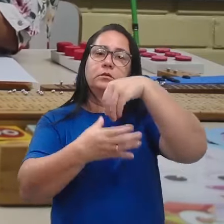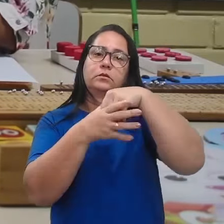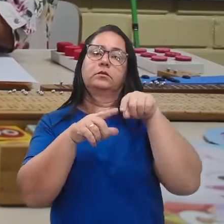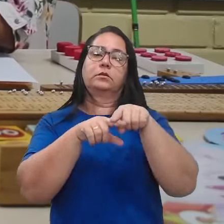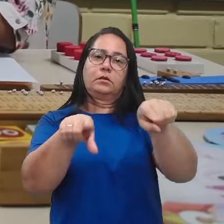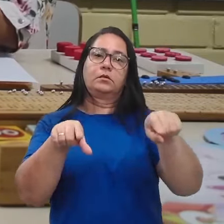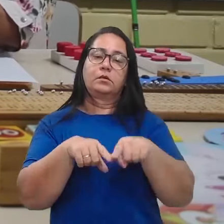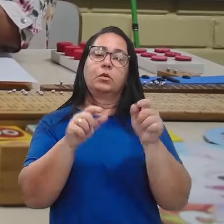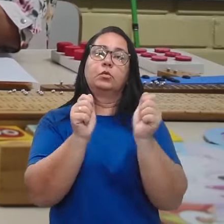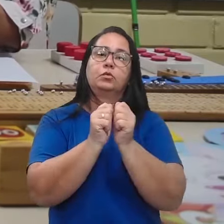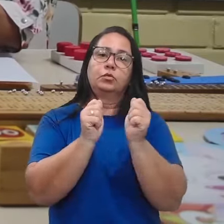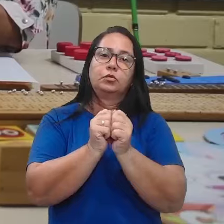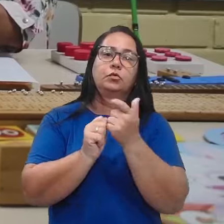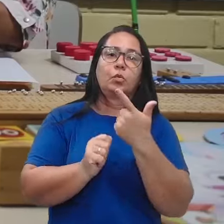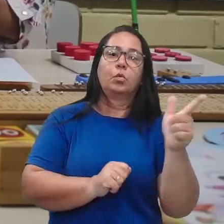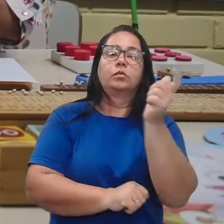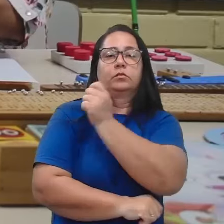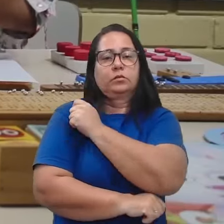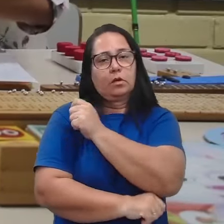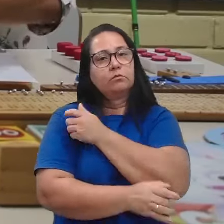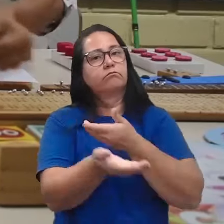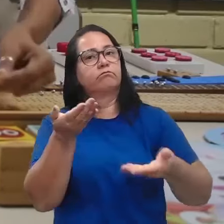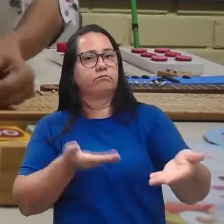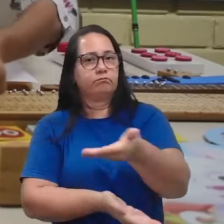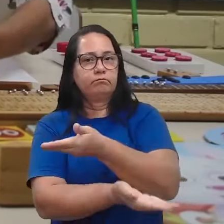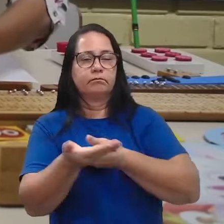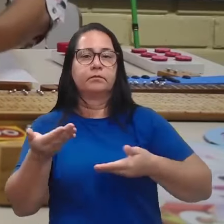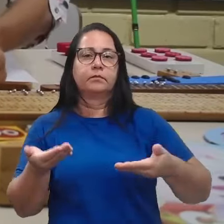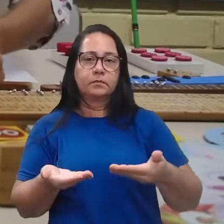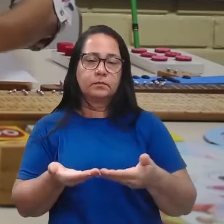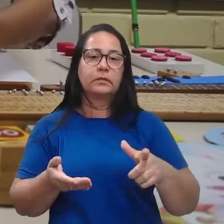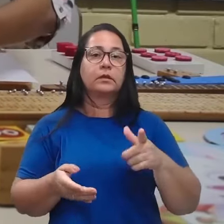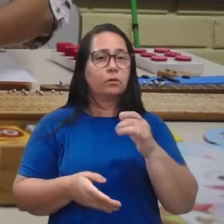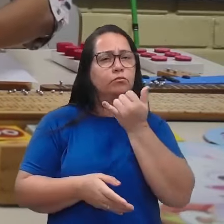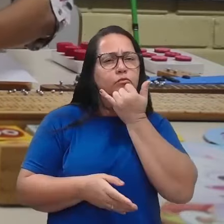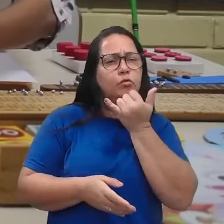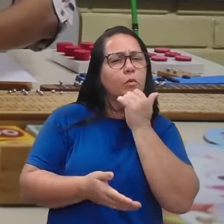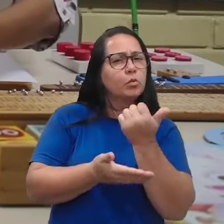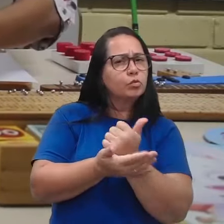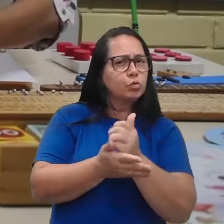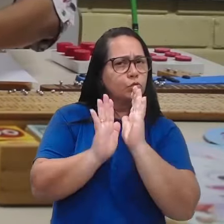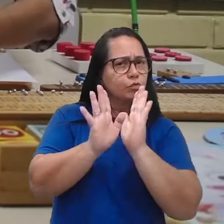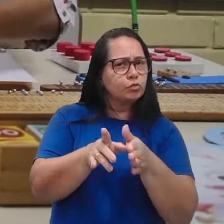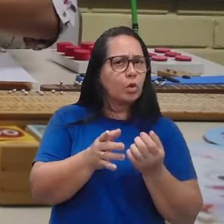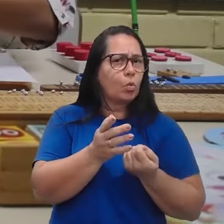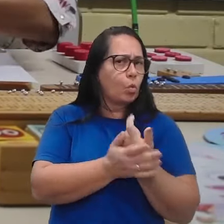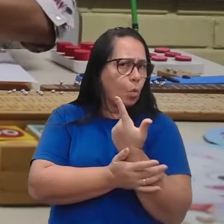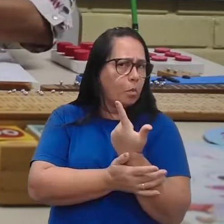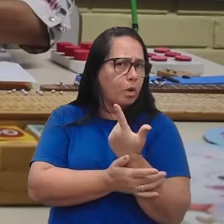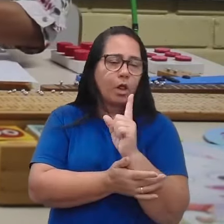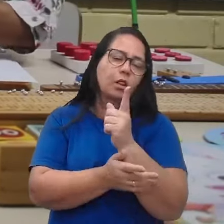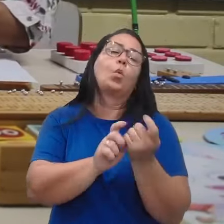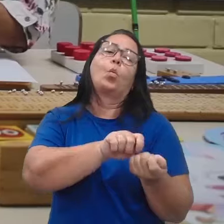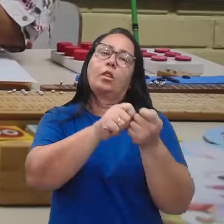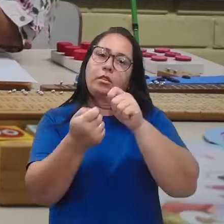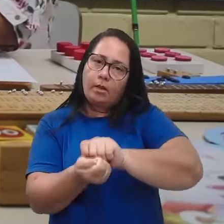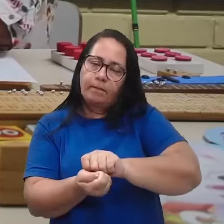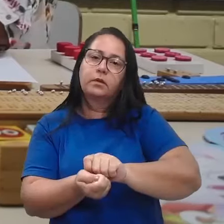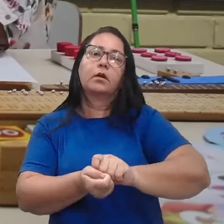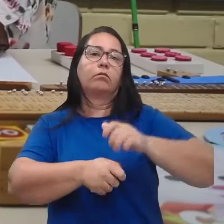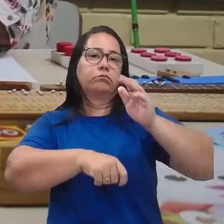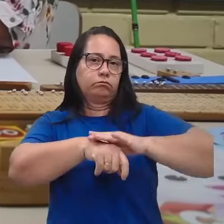com os outros alunos. Certo. Esse jogo, desculpa, esse jogo já vem assim de comprado? Não, você compra, a gente